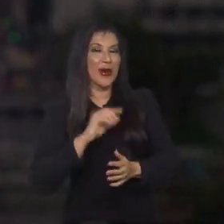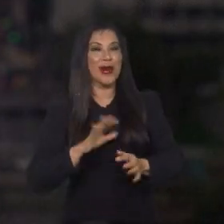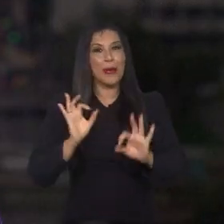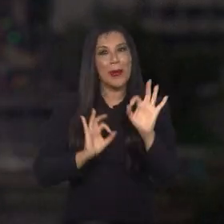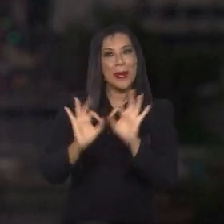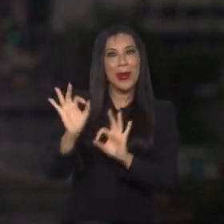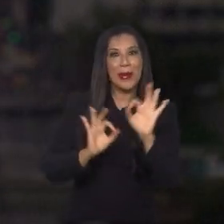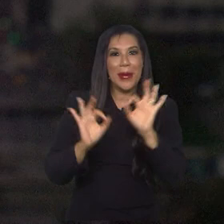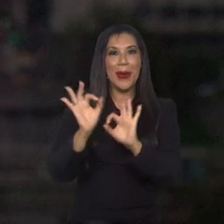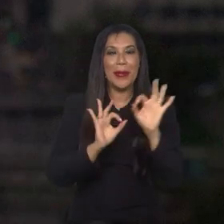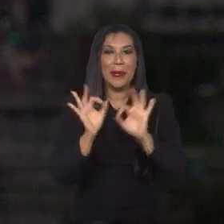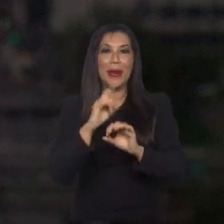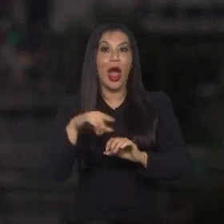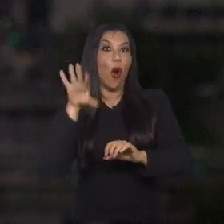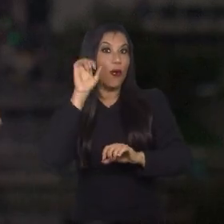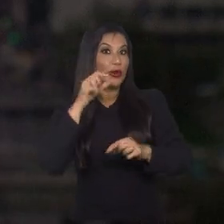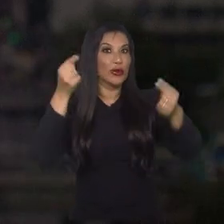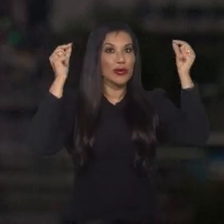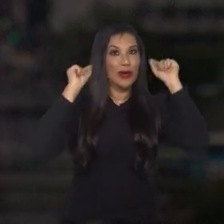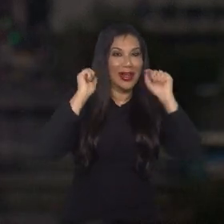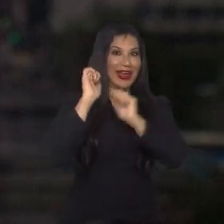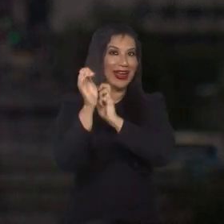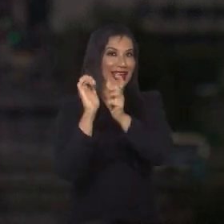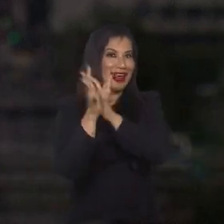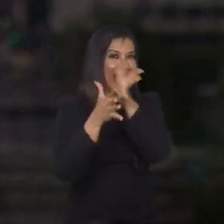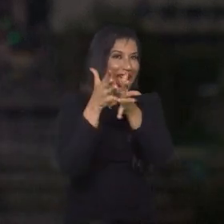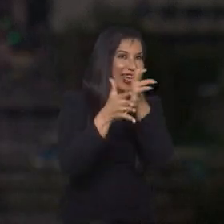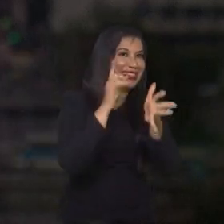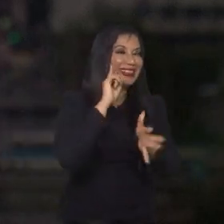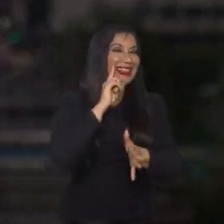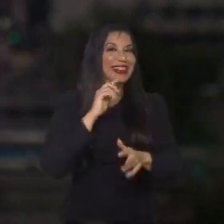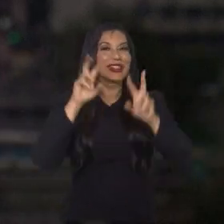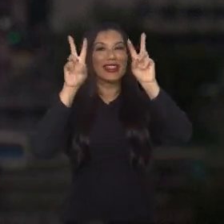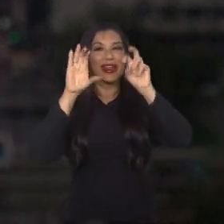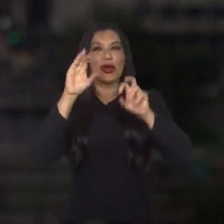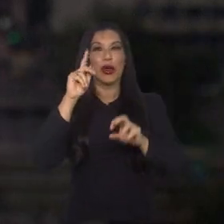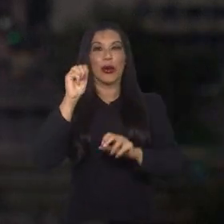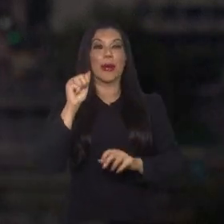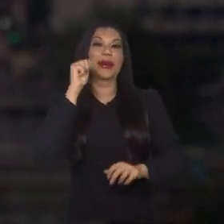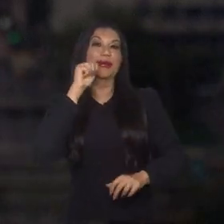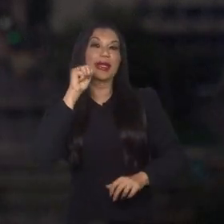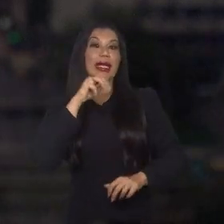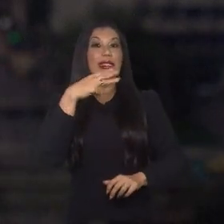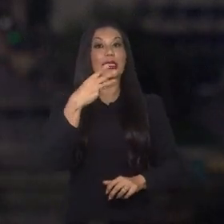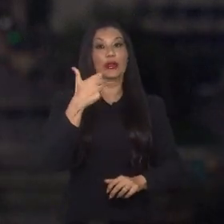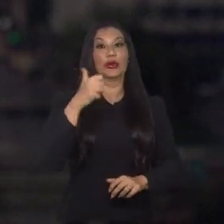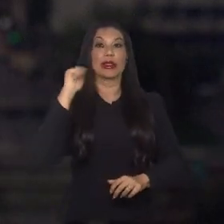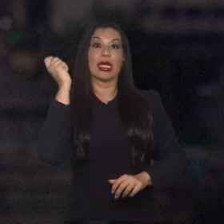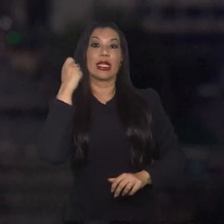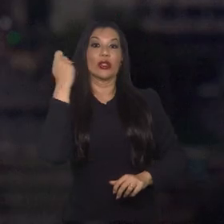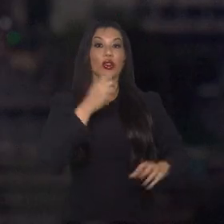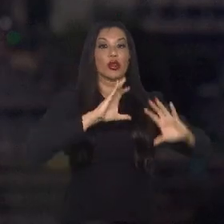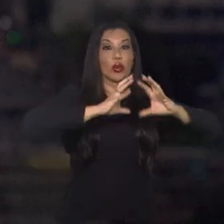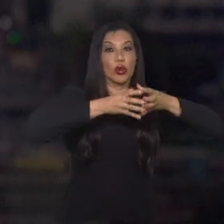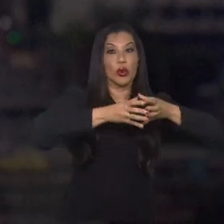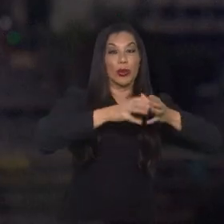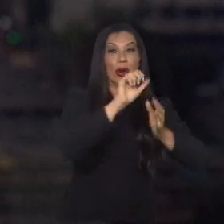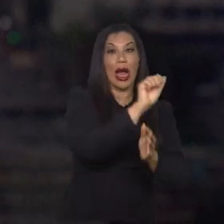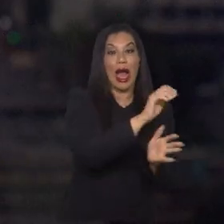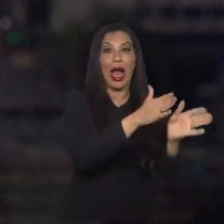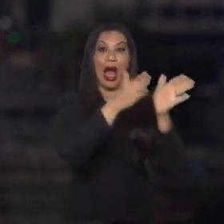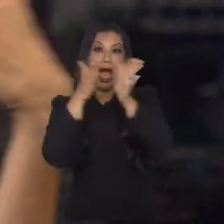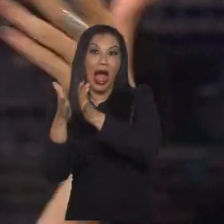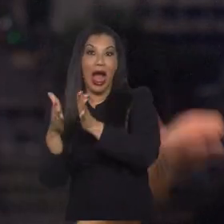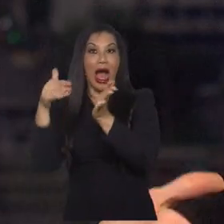pronto, botou seu fonezinho. Simbora então falar da Copa Delas. São 32 seleções distribuídas nos grupos do A ao